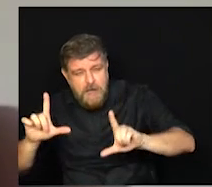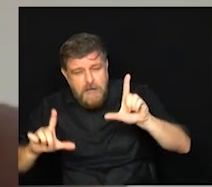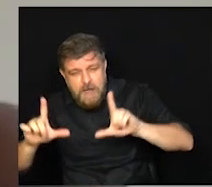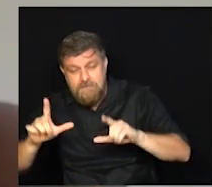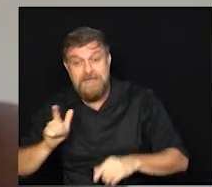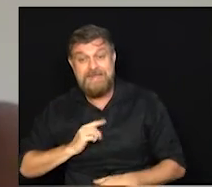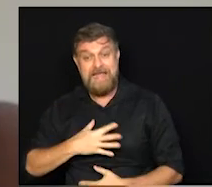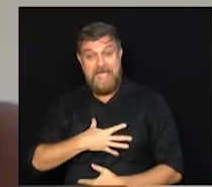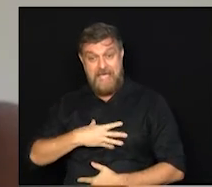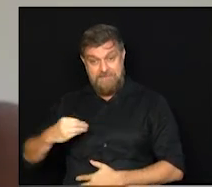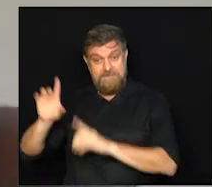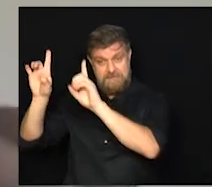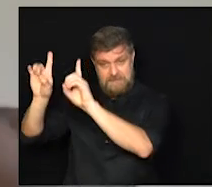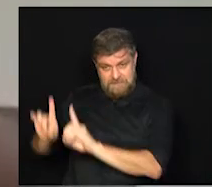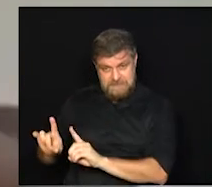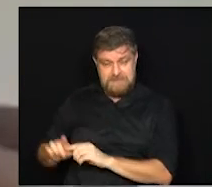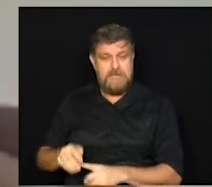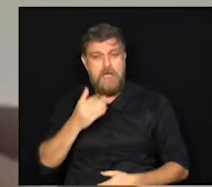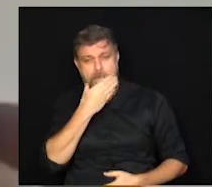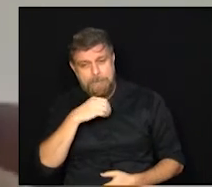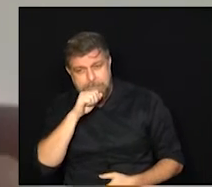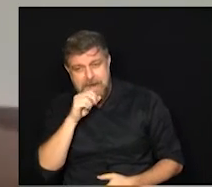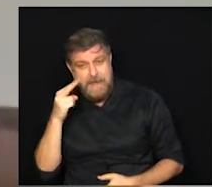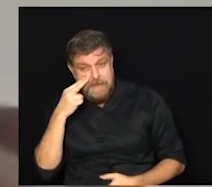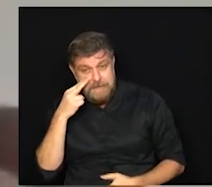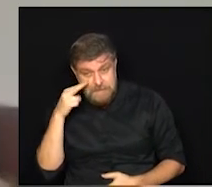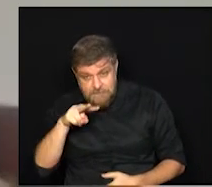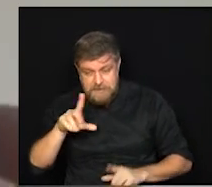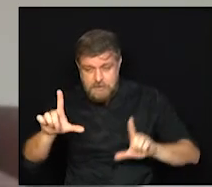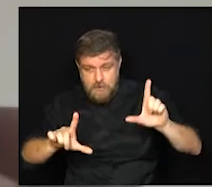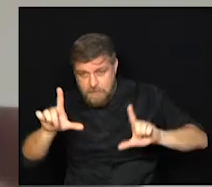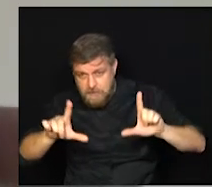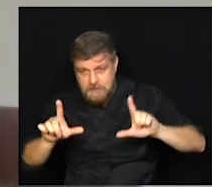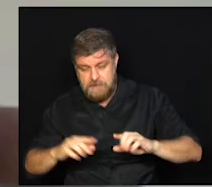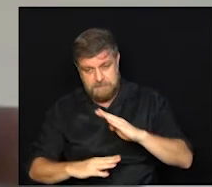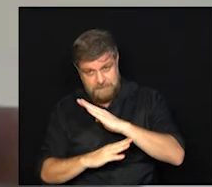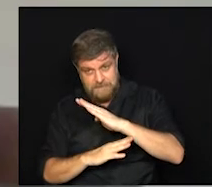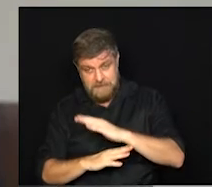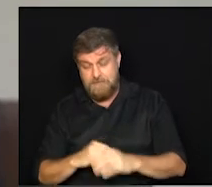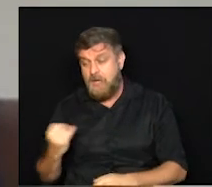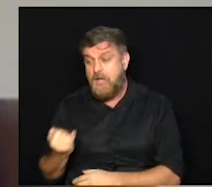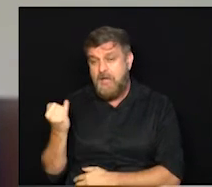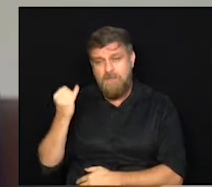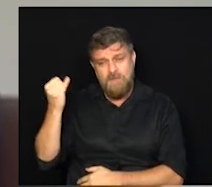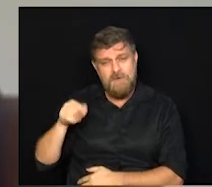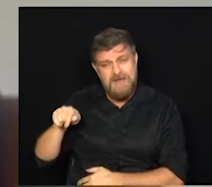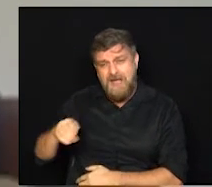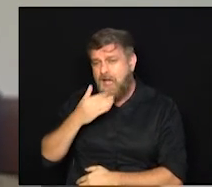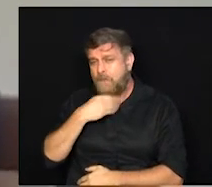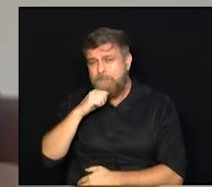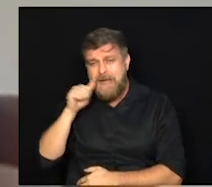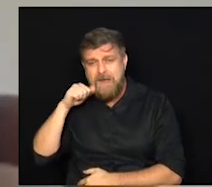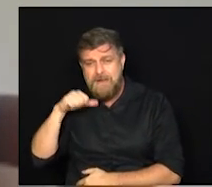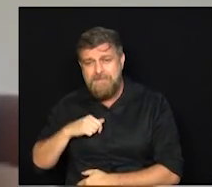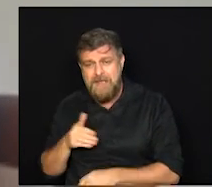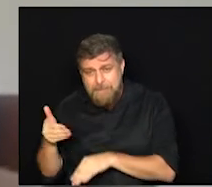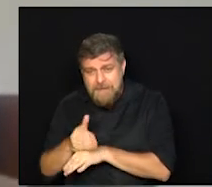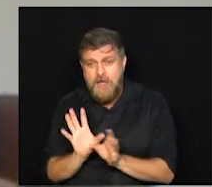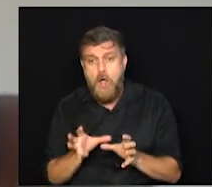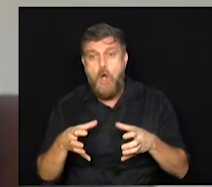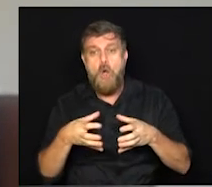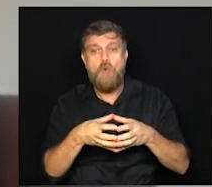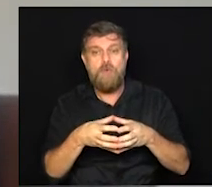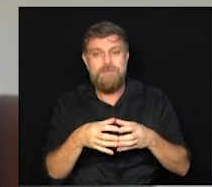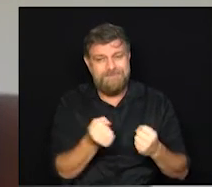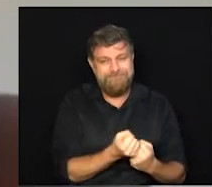crianças com deficiência, pais, né, que é muito importante elas estarem em grupos de apoio. Eu